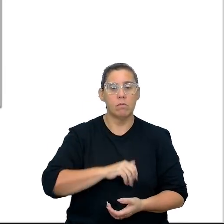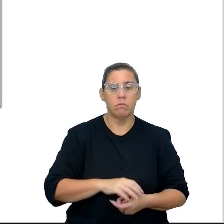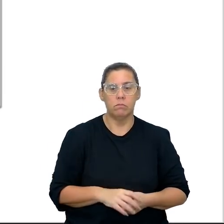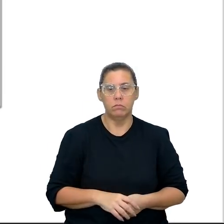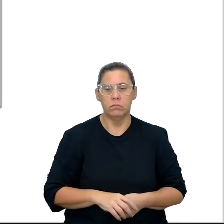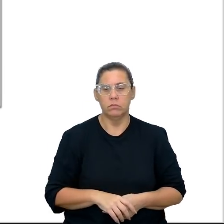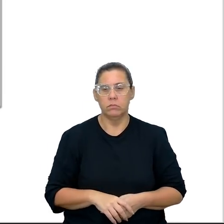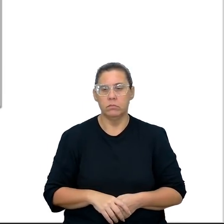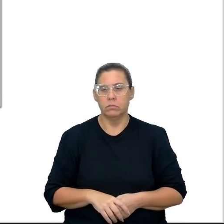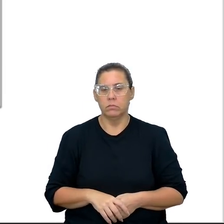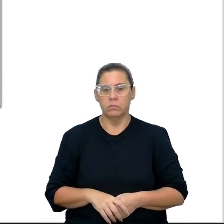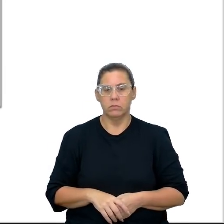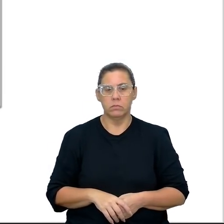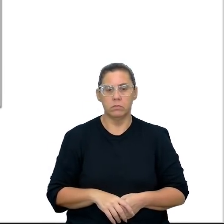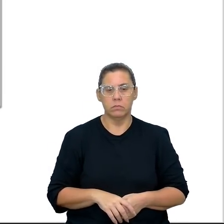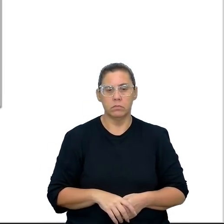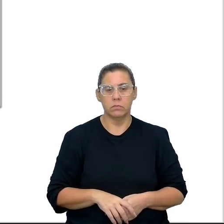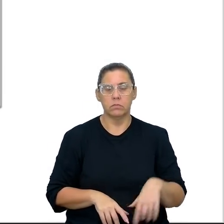Galina